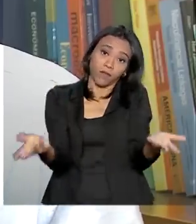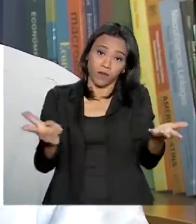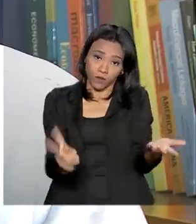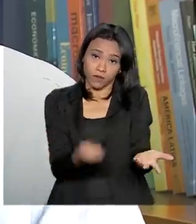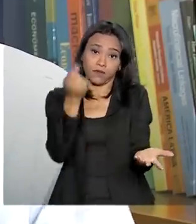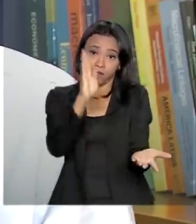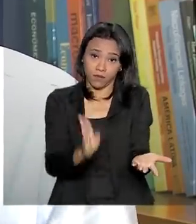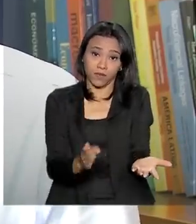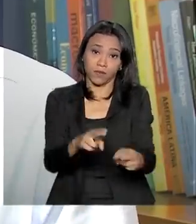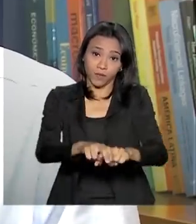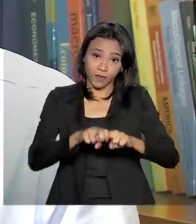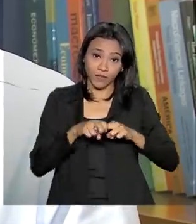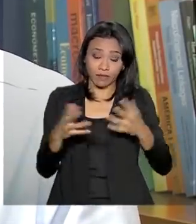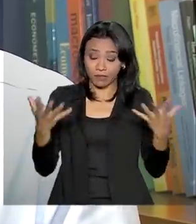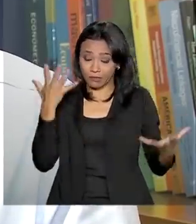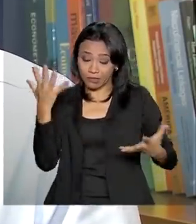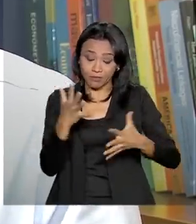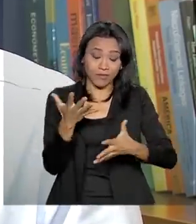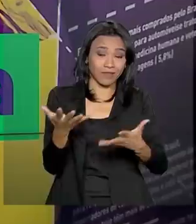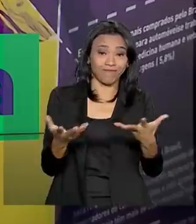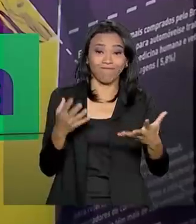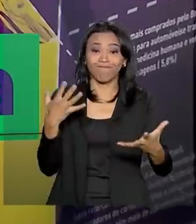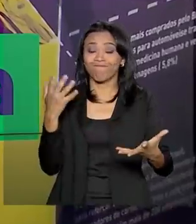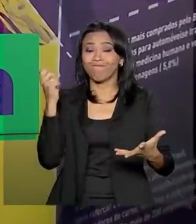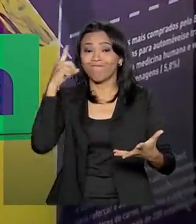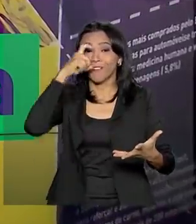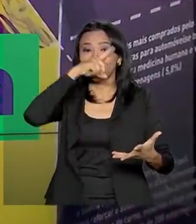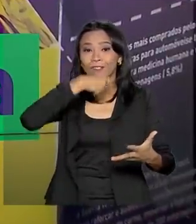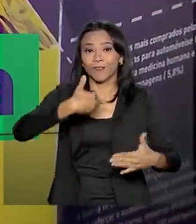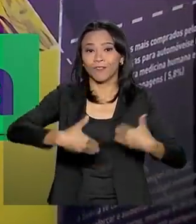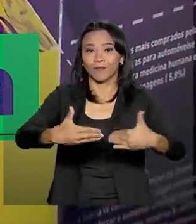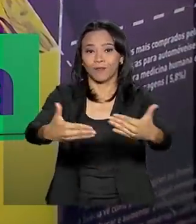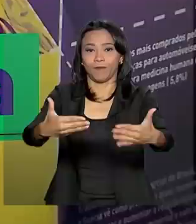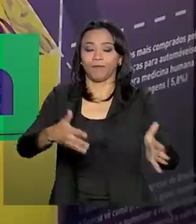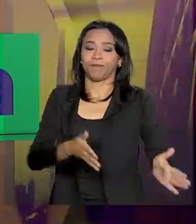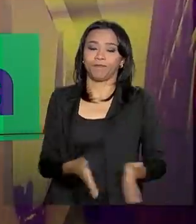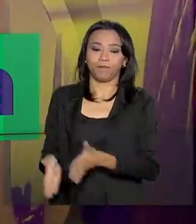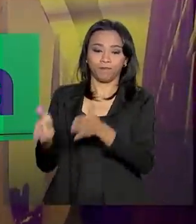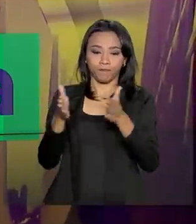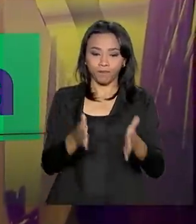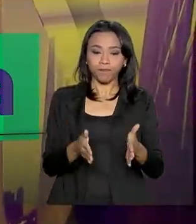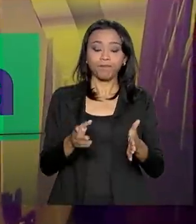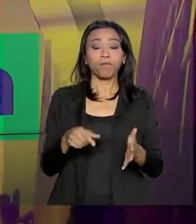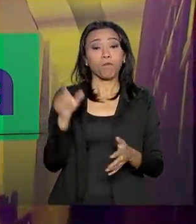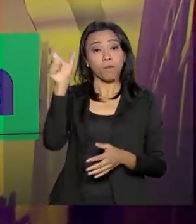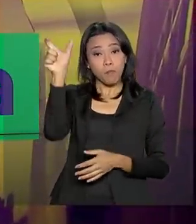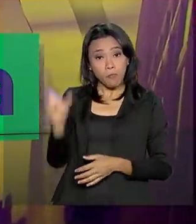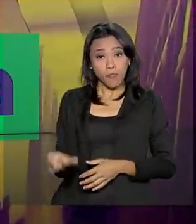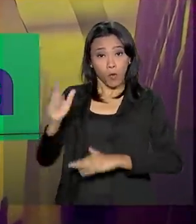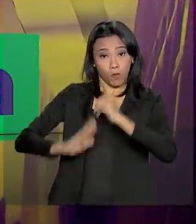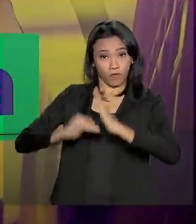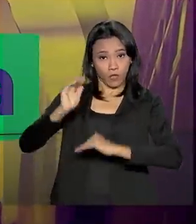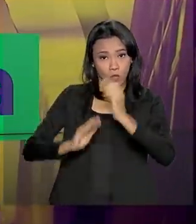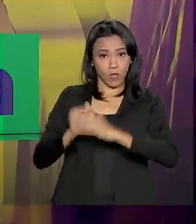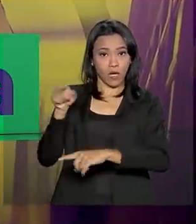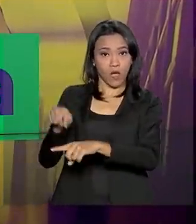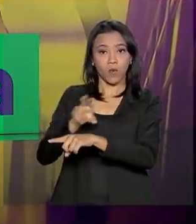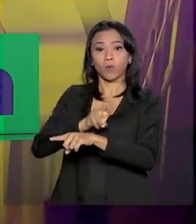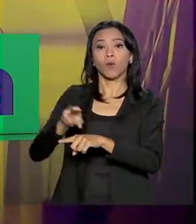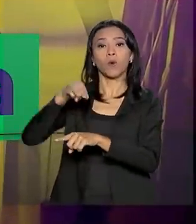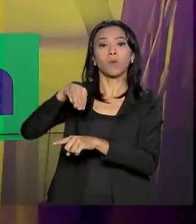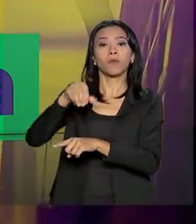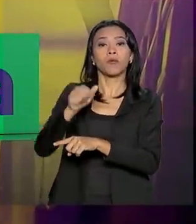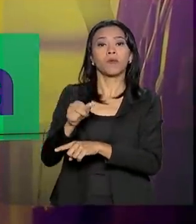por isso que nós estamos tão perdidos no crescimento econômico. O especialista em previdência da Fundação Getúlio Vargas, Márcio Holland,